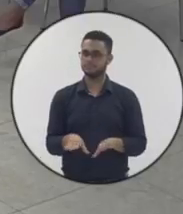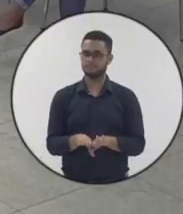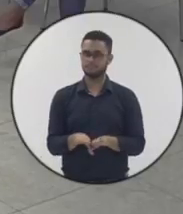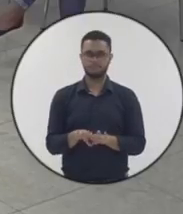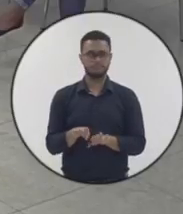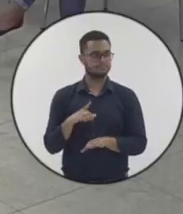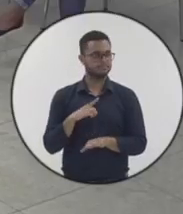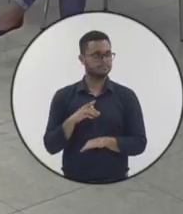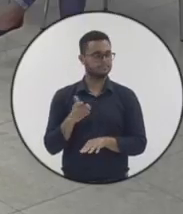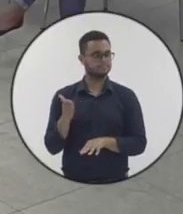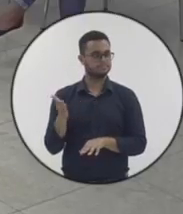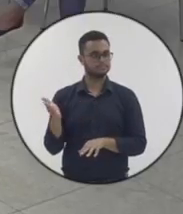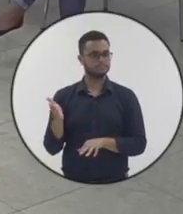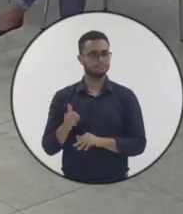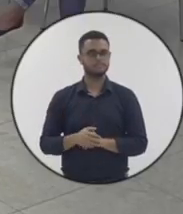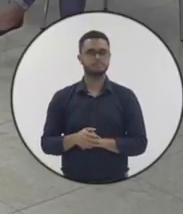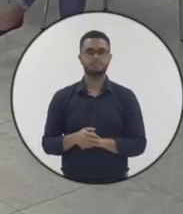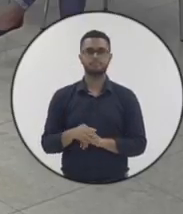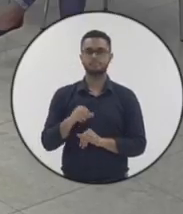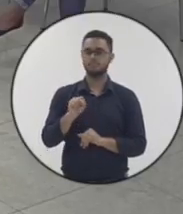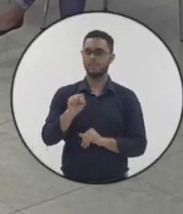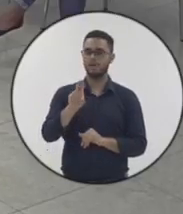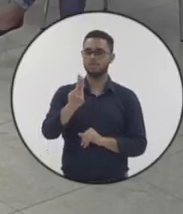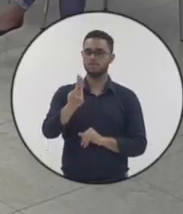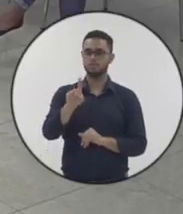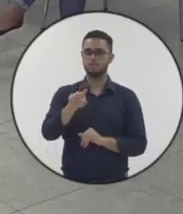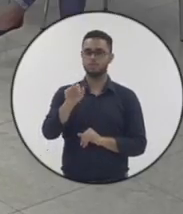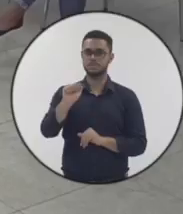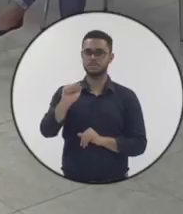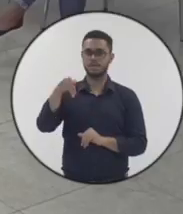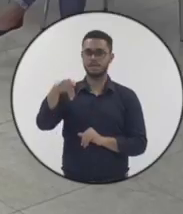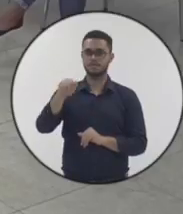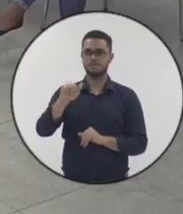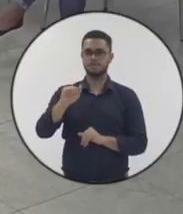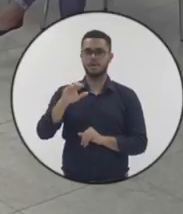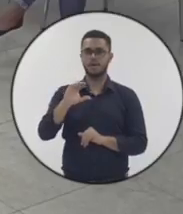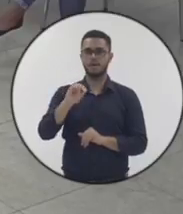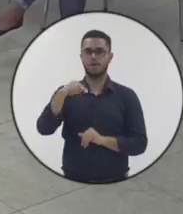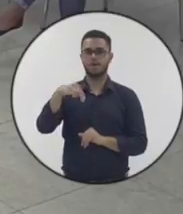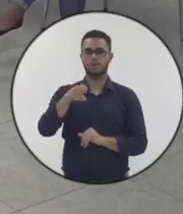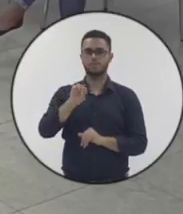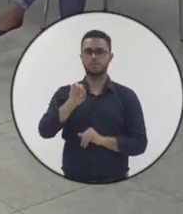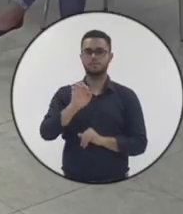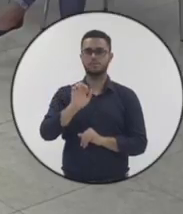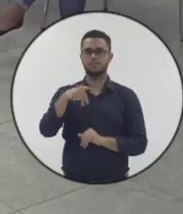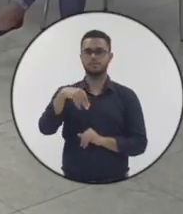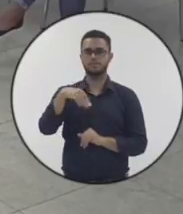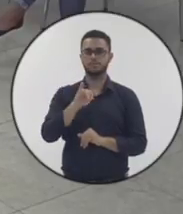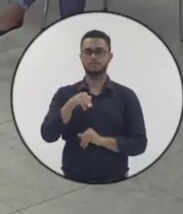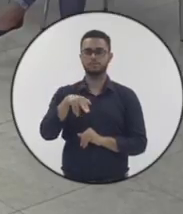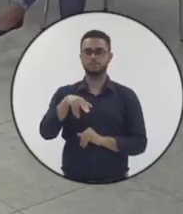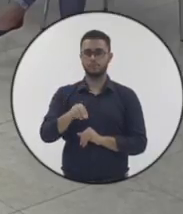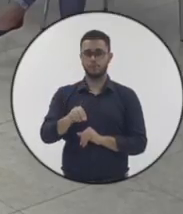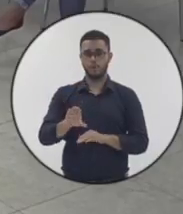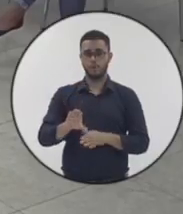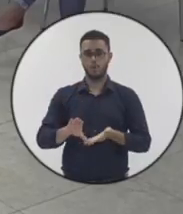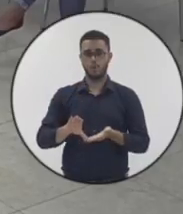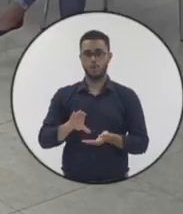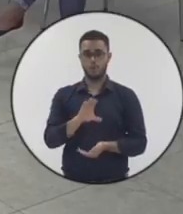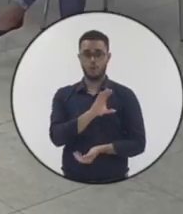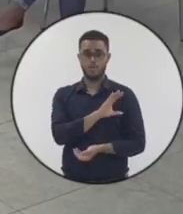Temos conosco Suzana Constantinos Liva Dias, que é a coordenadora do Espaço Trans